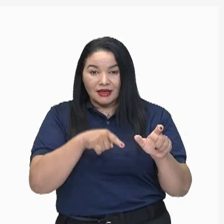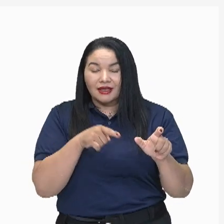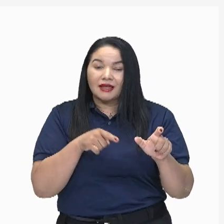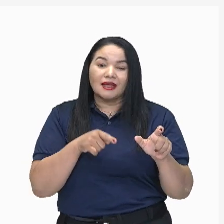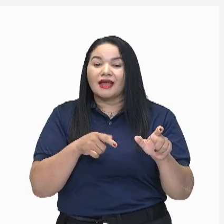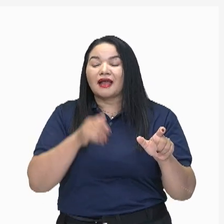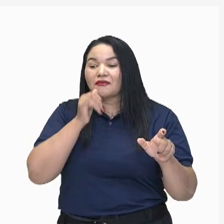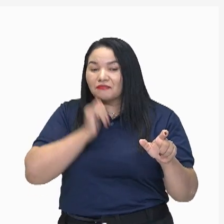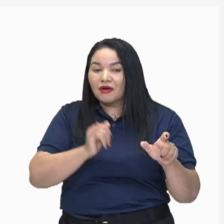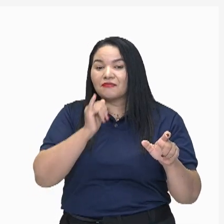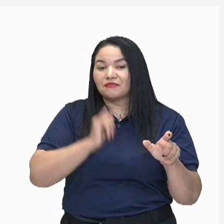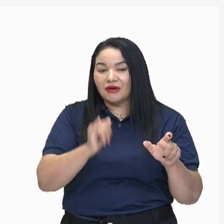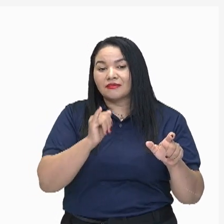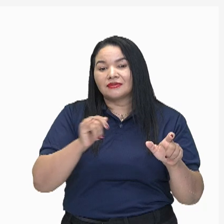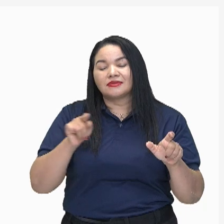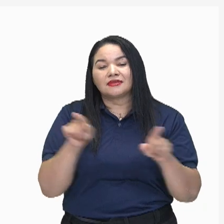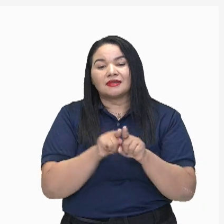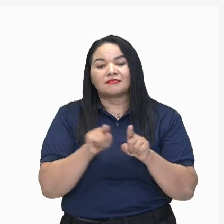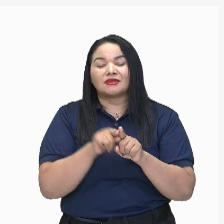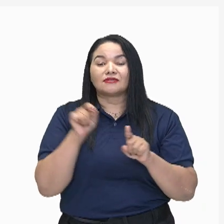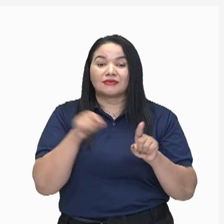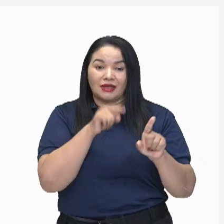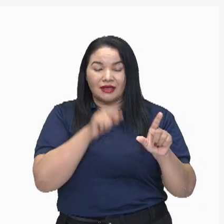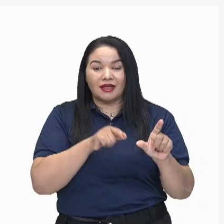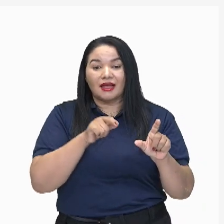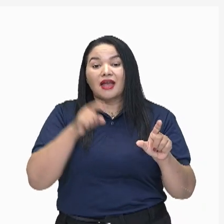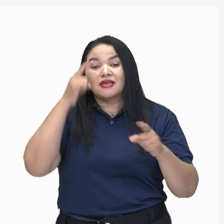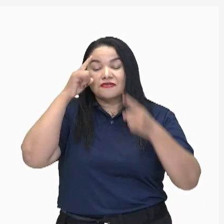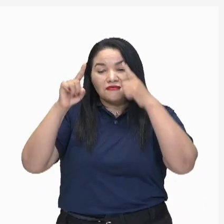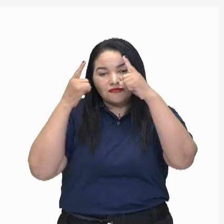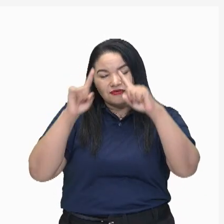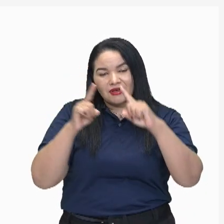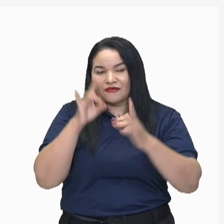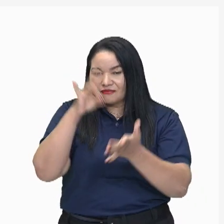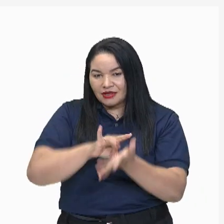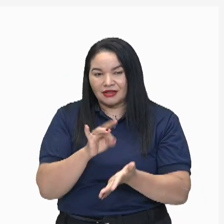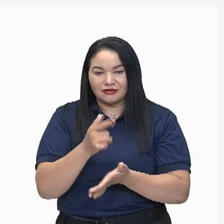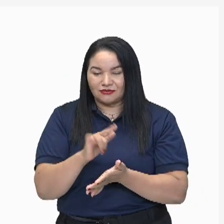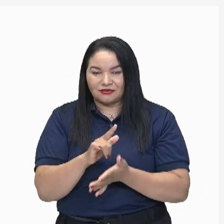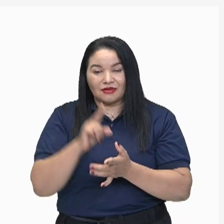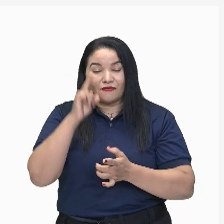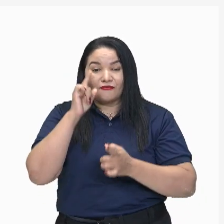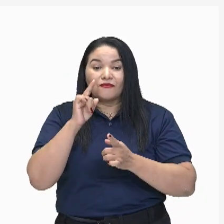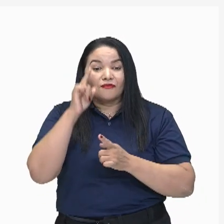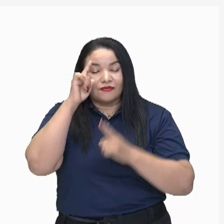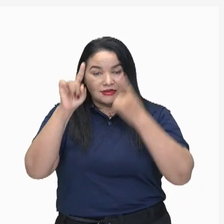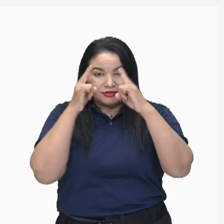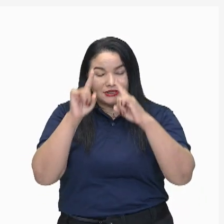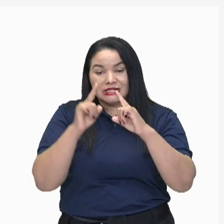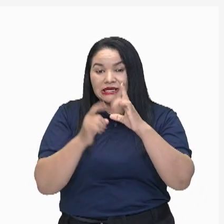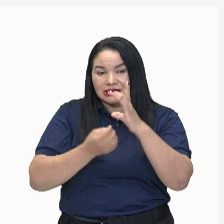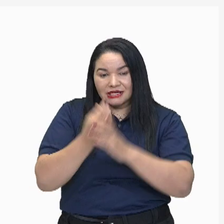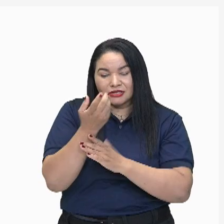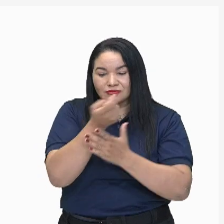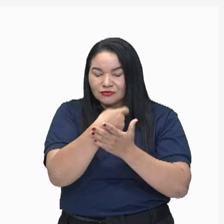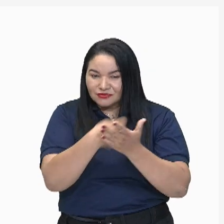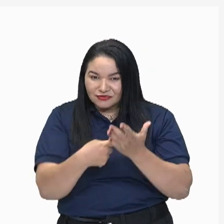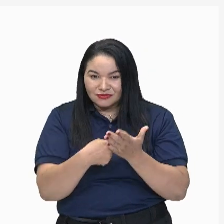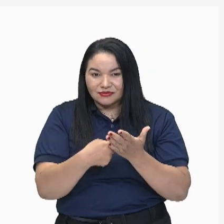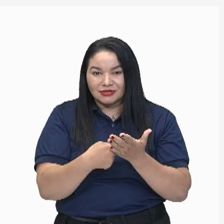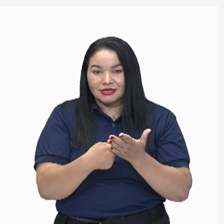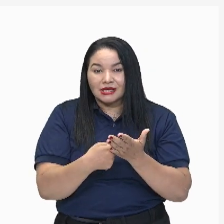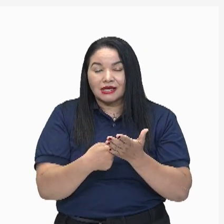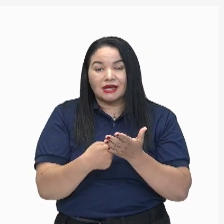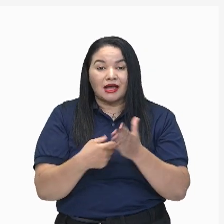vai narrar, e ela já deixa claro que isso é ficção, né? É algo que eu estou inventando, ou será que é algo que eu estou criando a partir de um zero que não